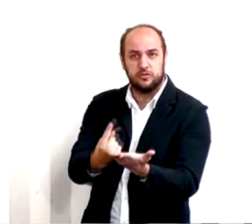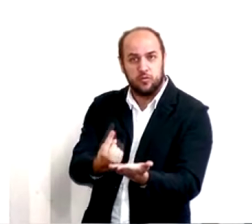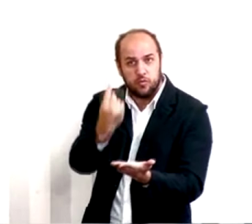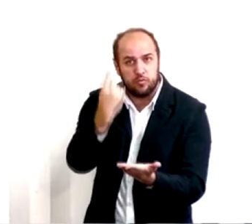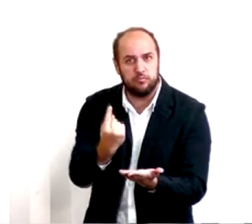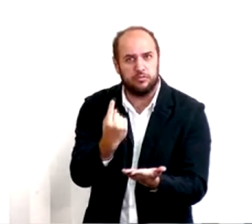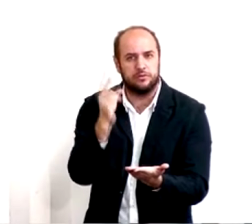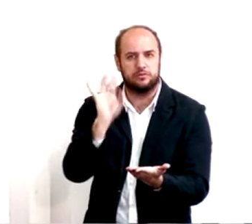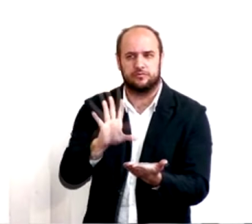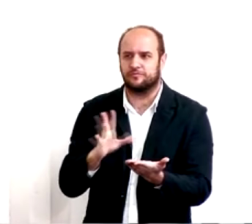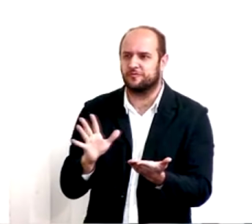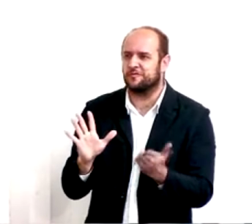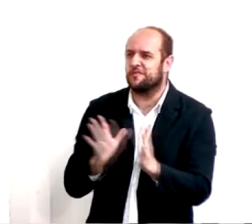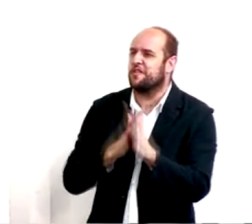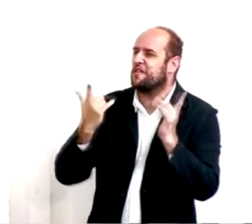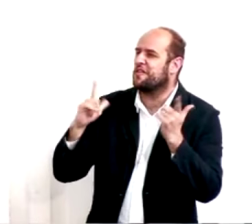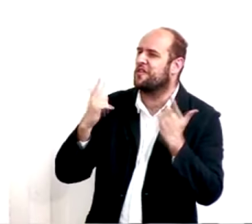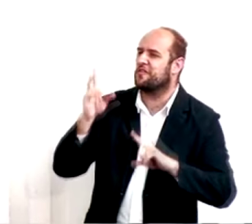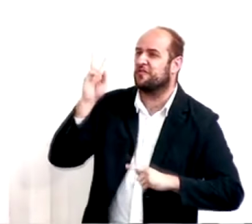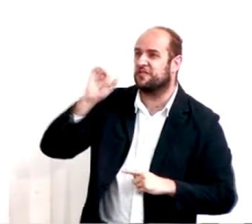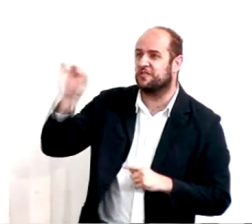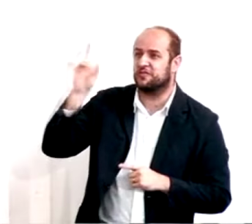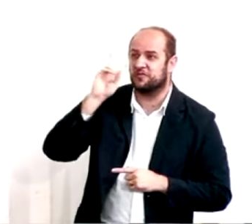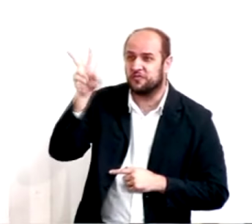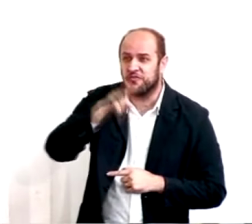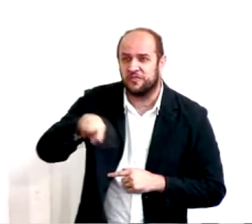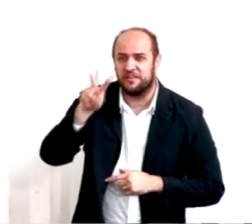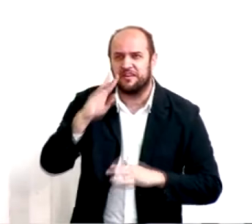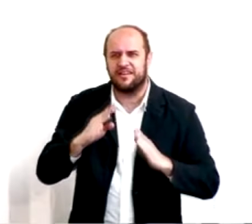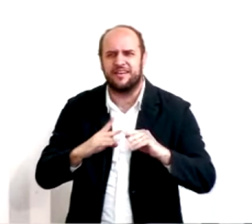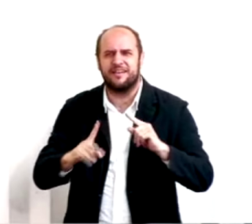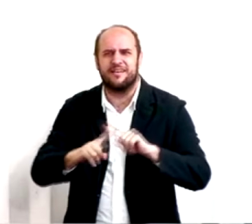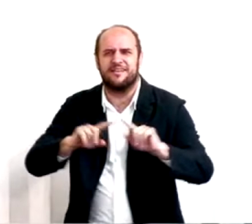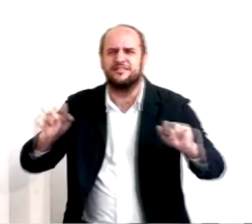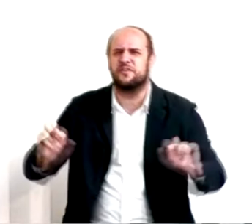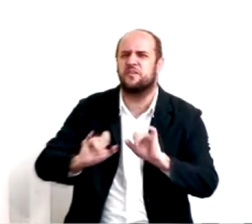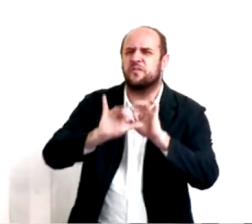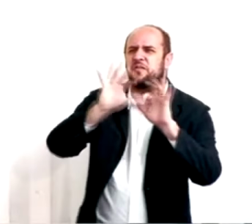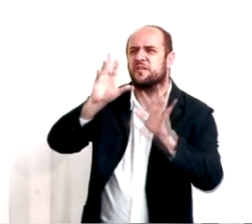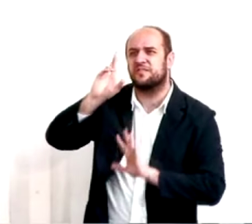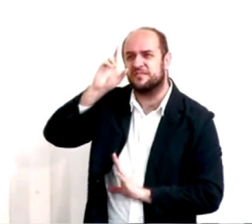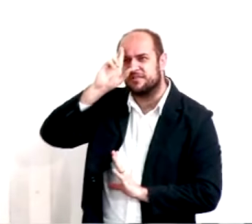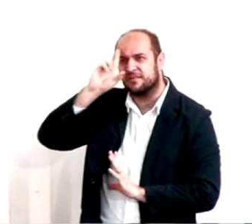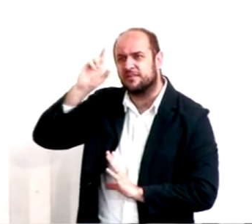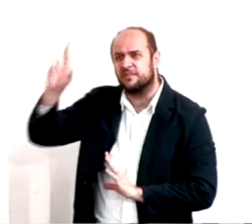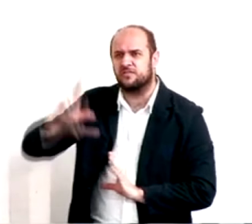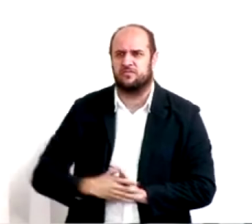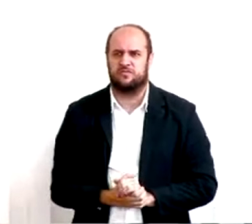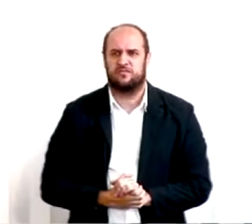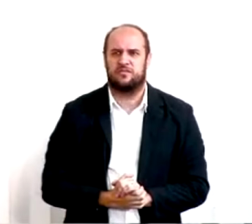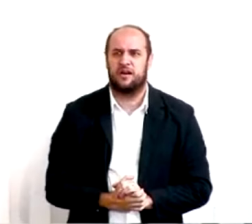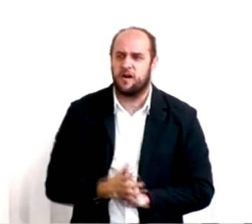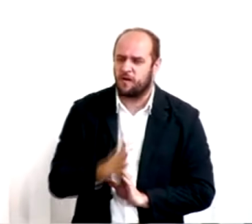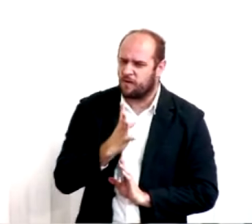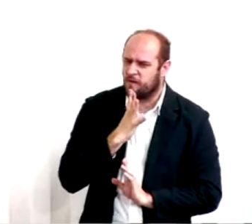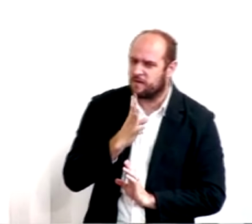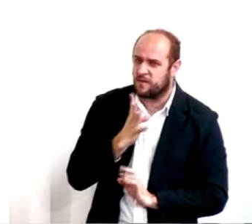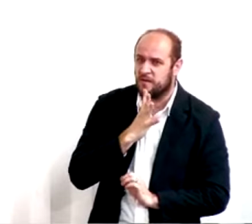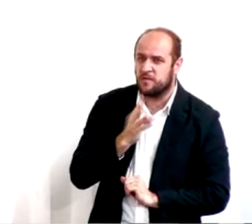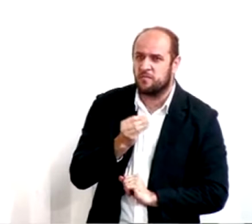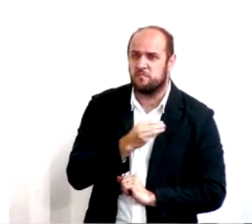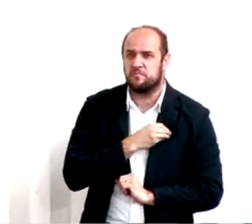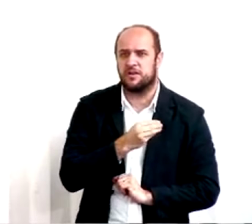o louva-a-deus quando eu vejo a igreja adorando ao Senhor glorificando se no senhor a reconhecendo